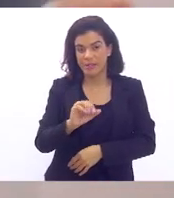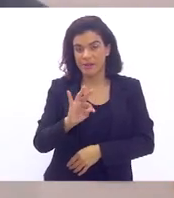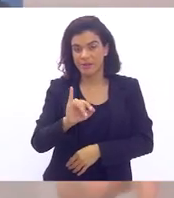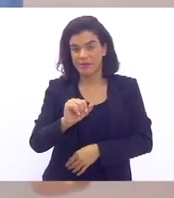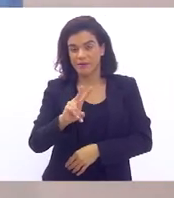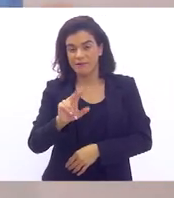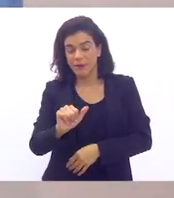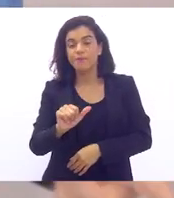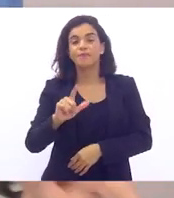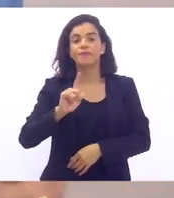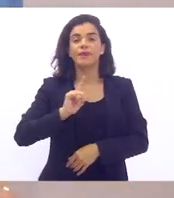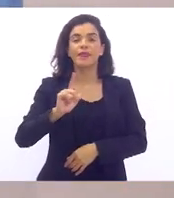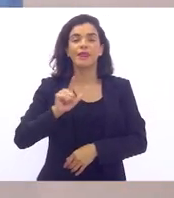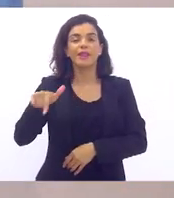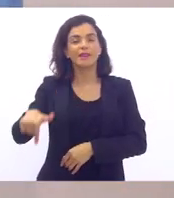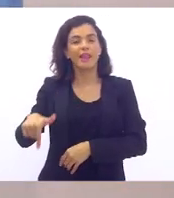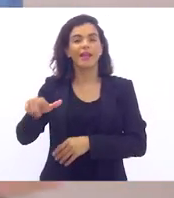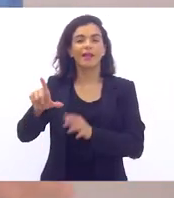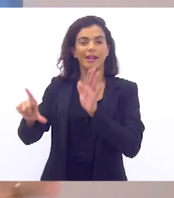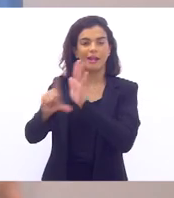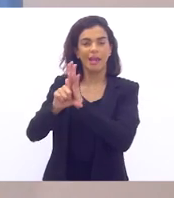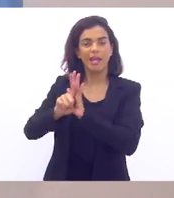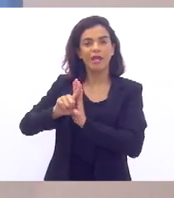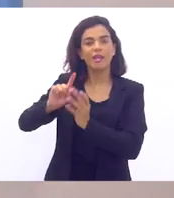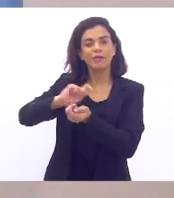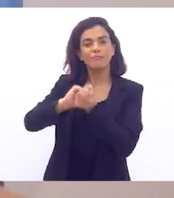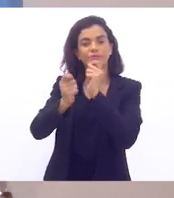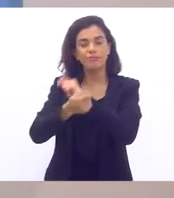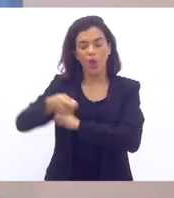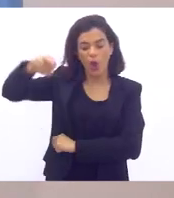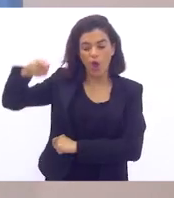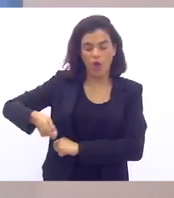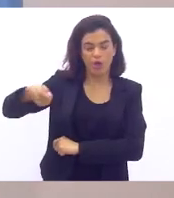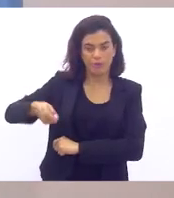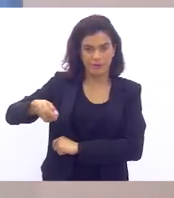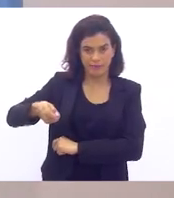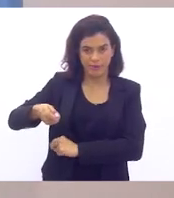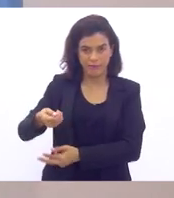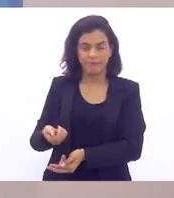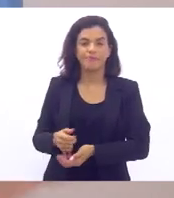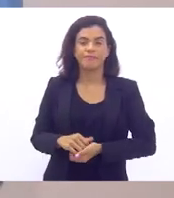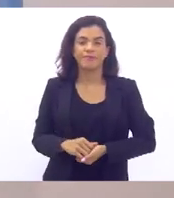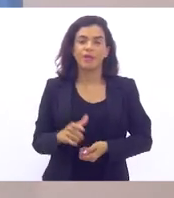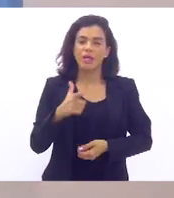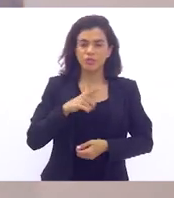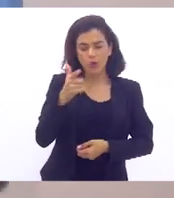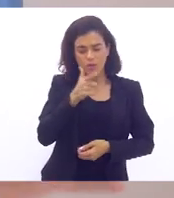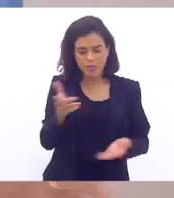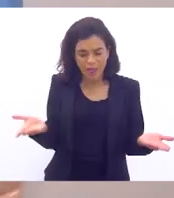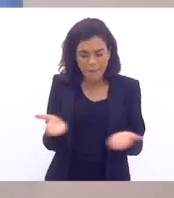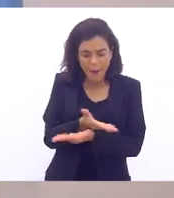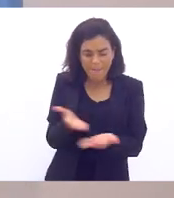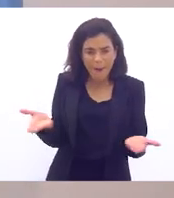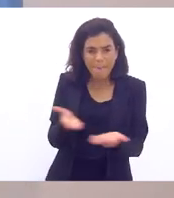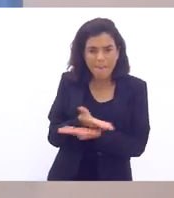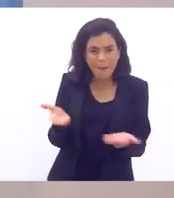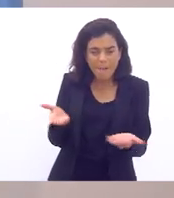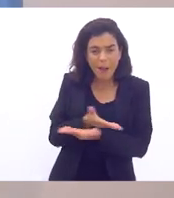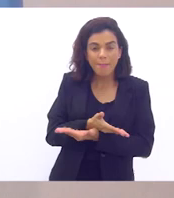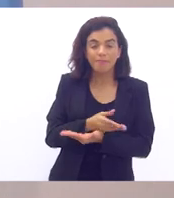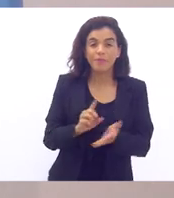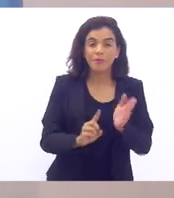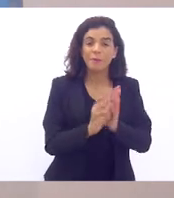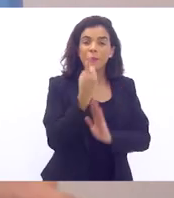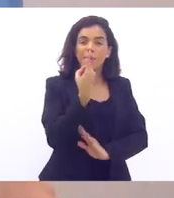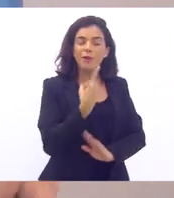tornam obrigatório determinado direito aqui a gente consegue conciliar duas questões primeiro cria